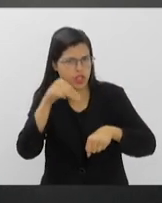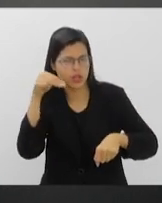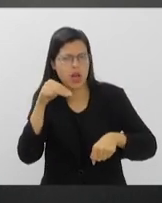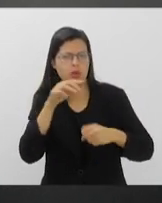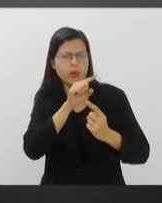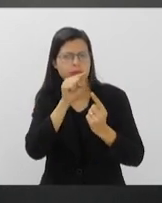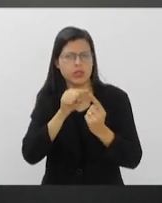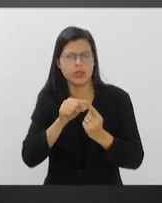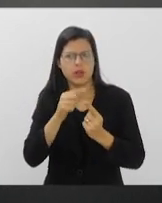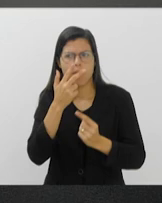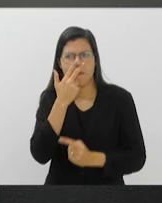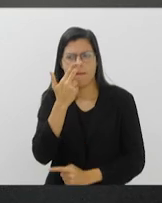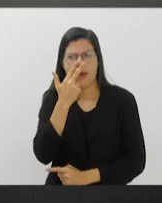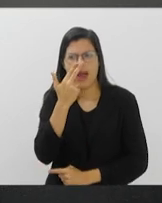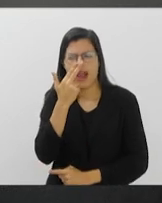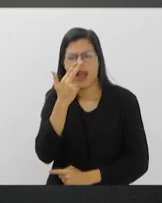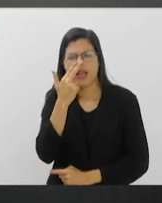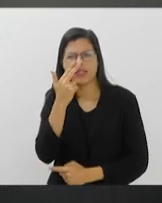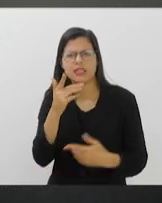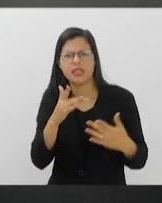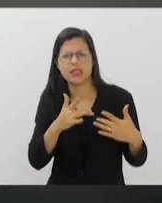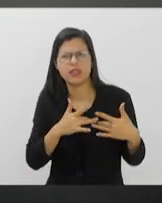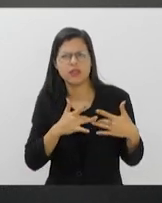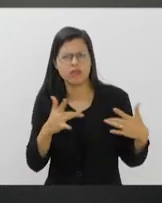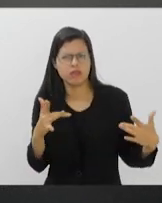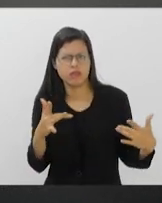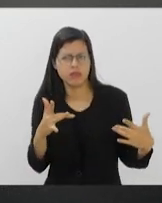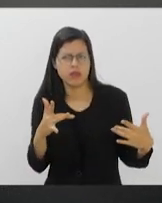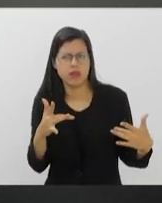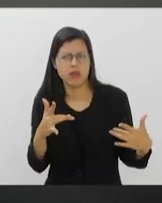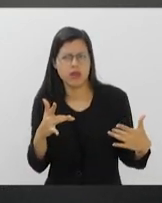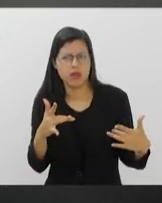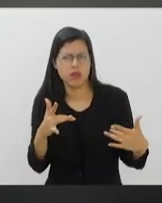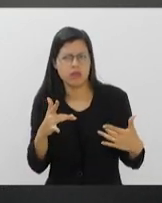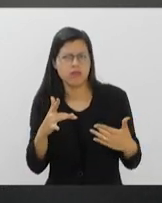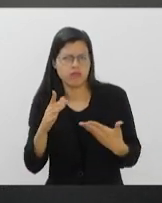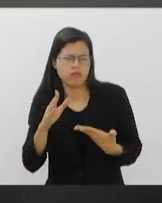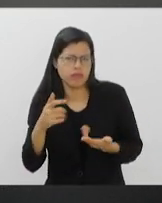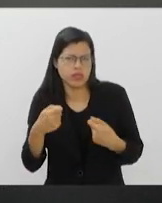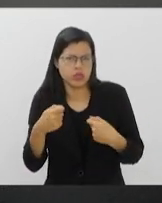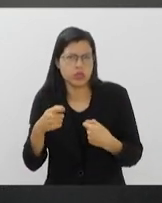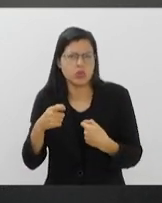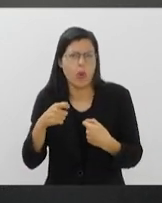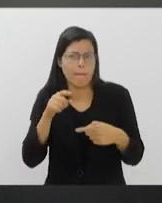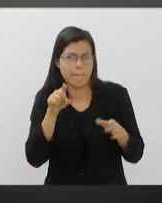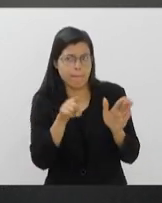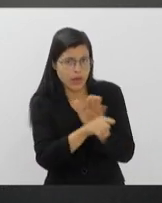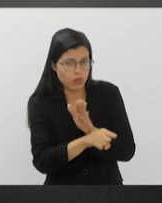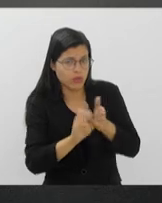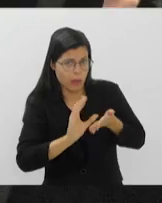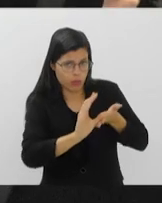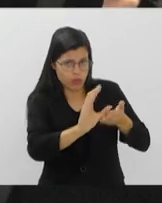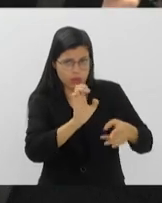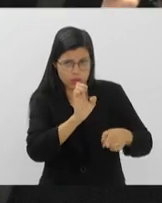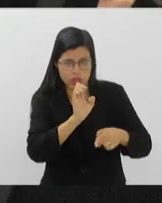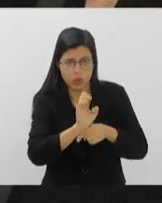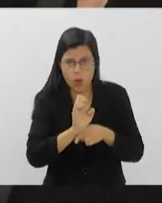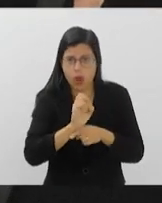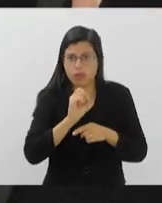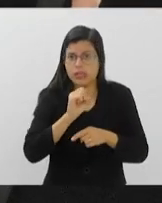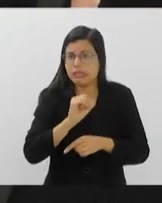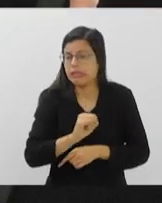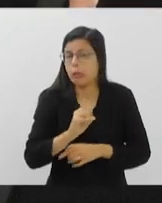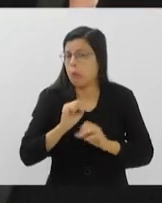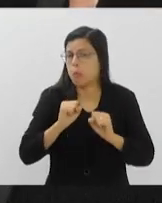uma comoção Eu soube foram consultar o Conselho Estadual para ver se podia me dar essa informação eu soube que